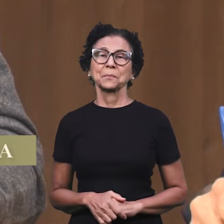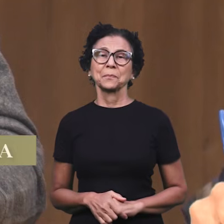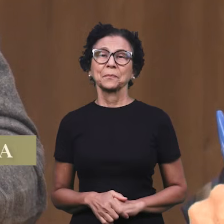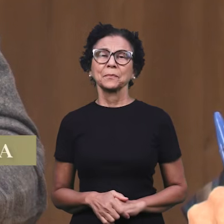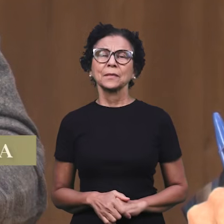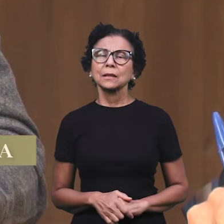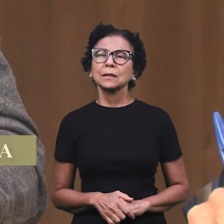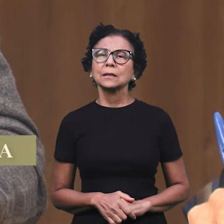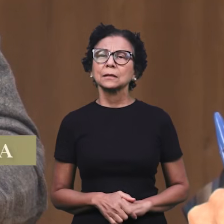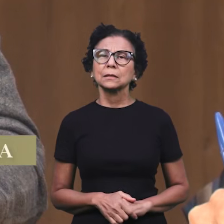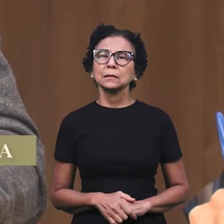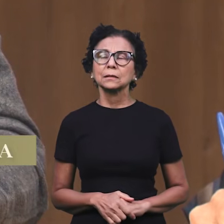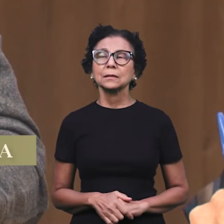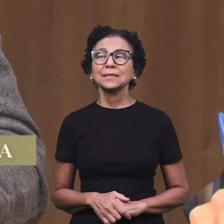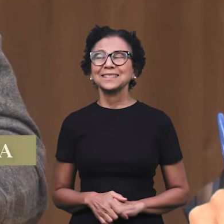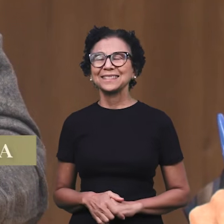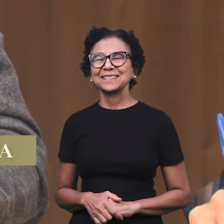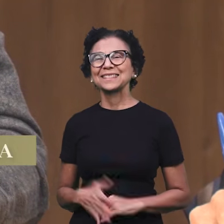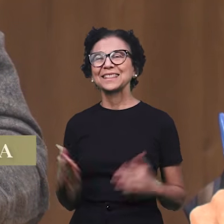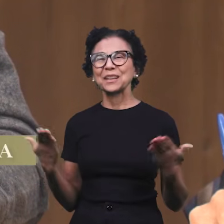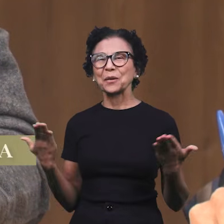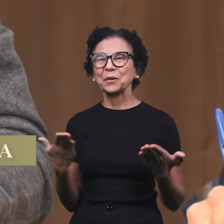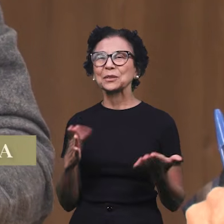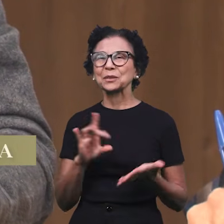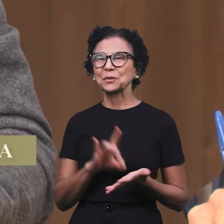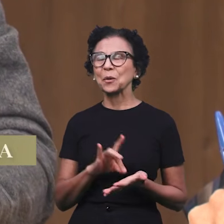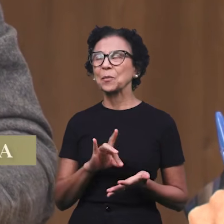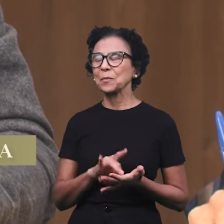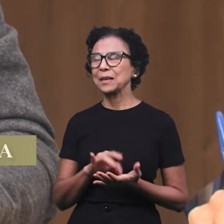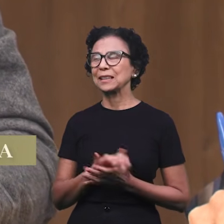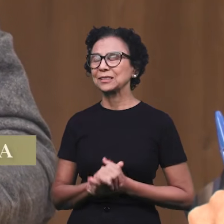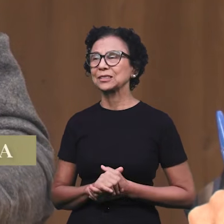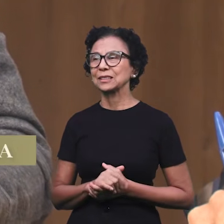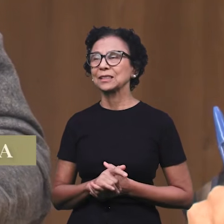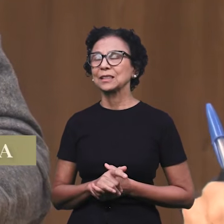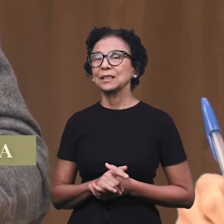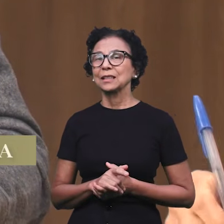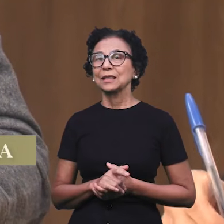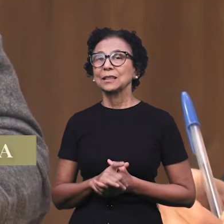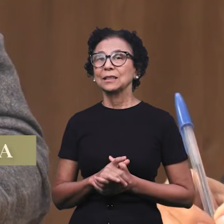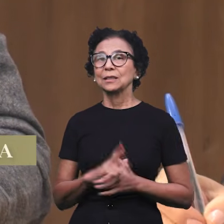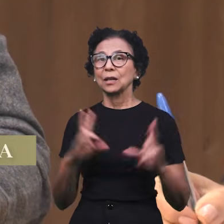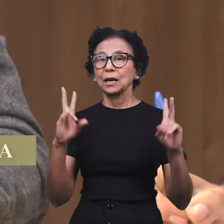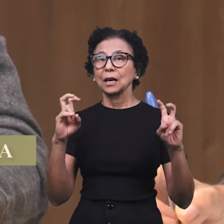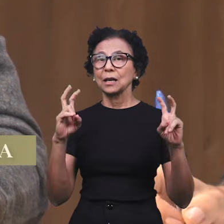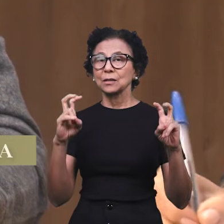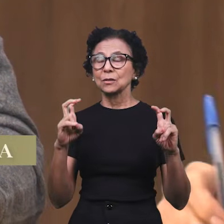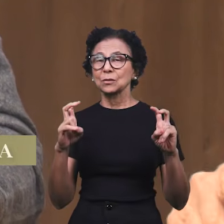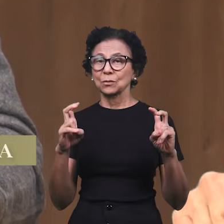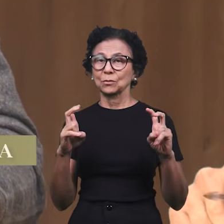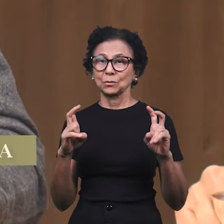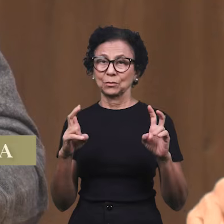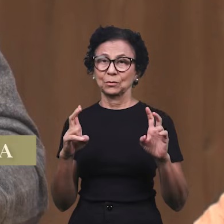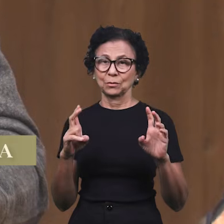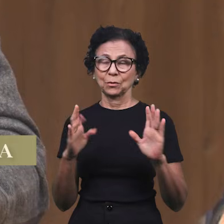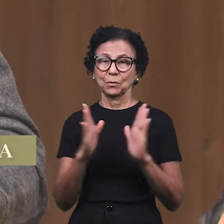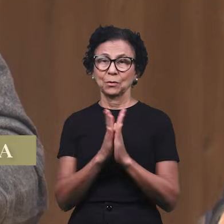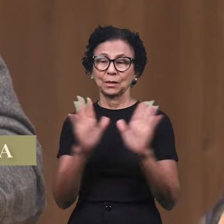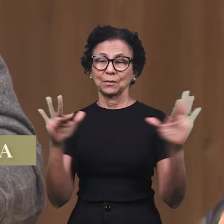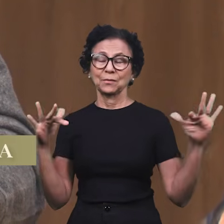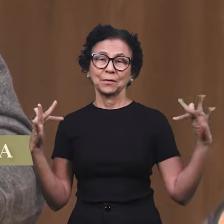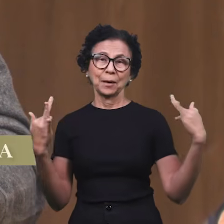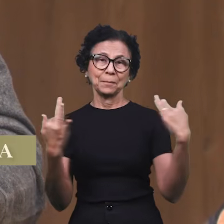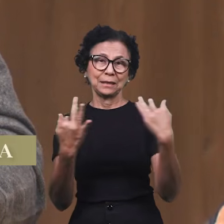pelas nossas famílias, pelos nossos lares. E eu vou ficar aqui especificamente, como nosso programa nós falamos,